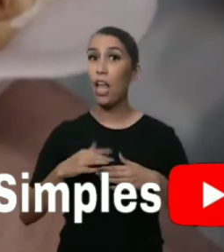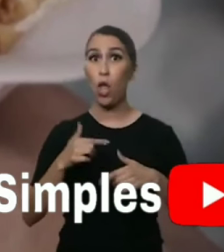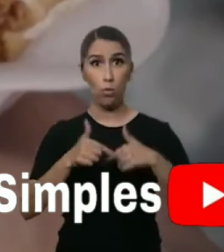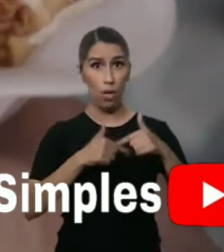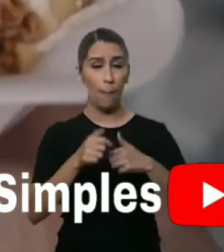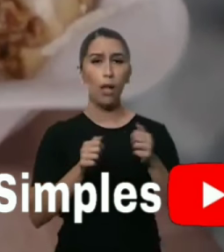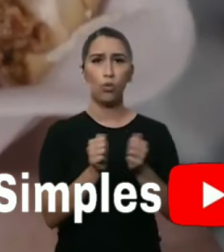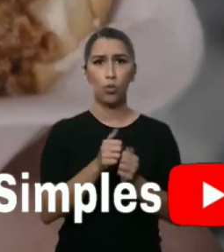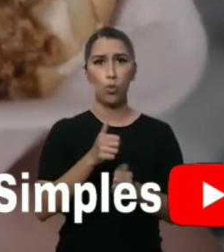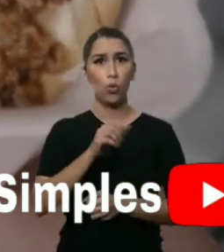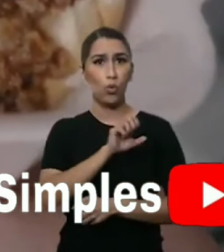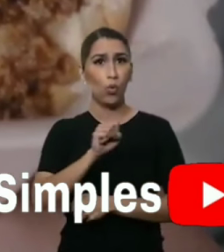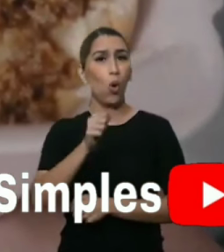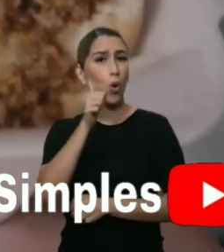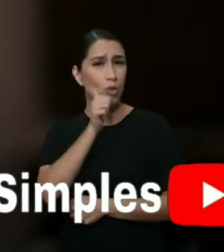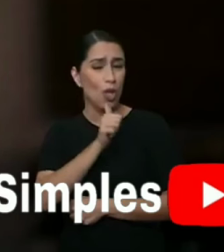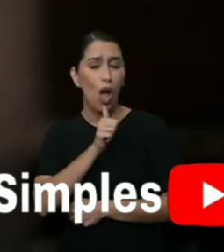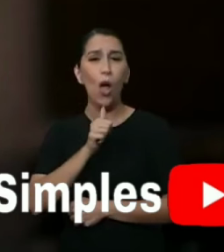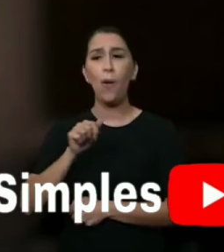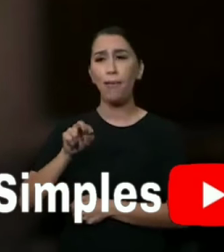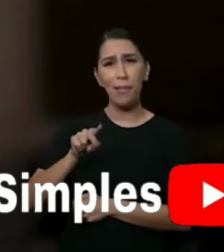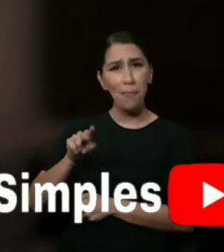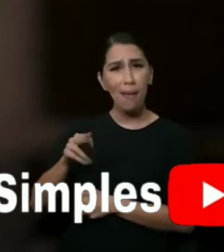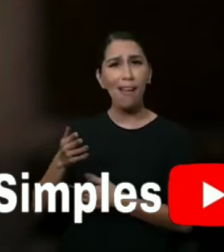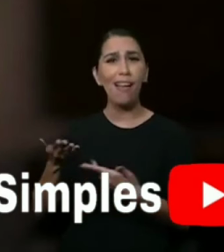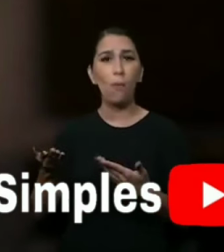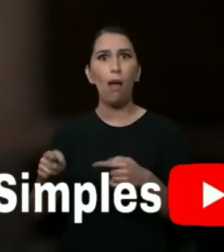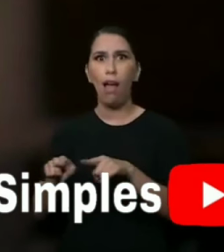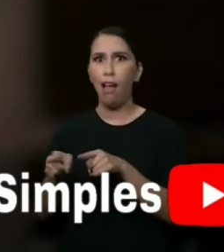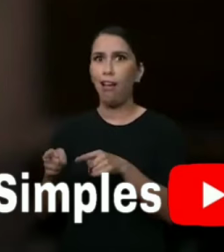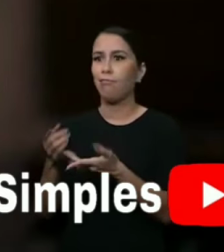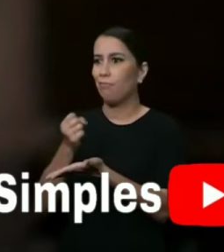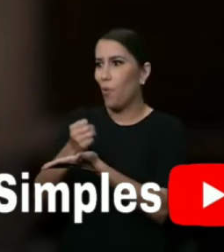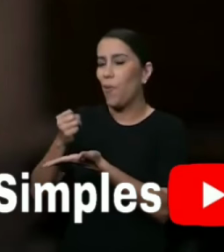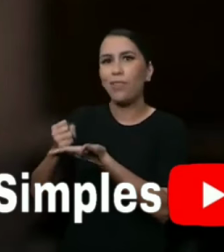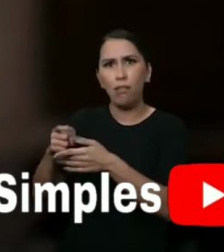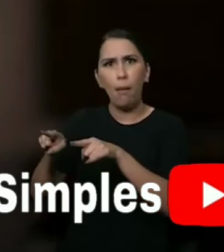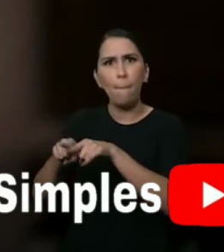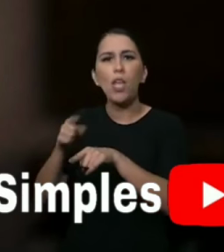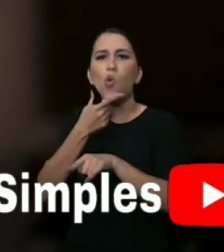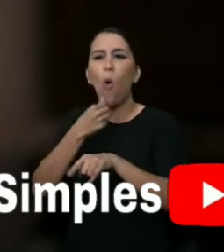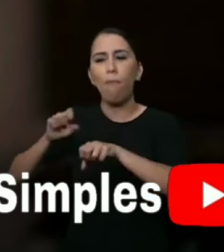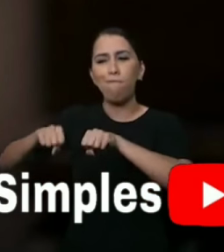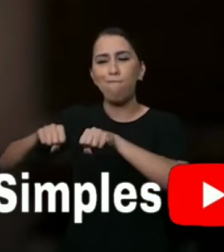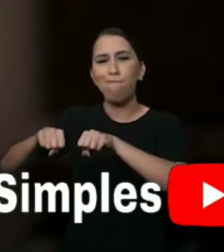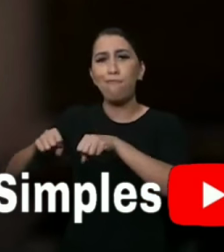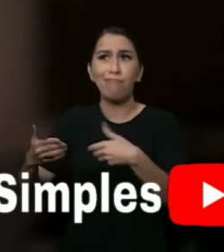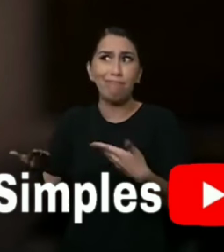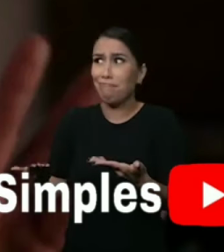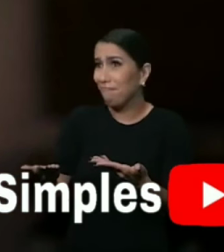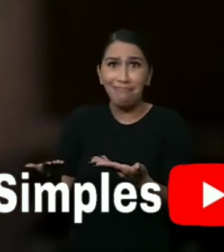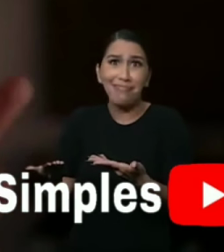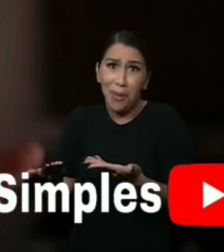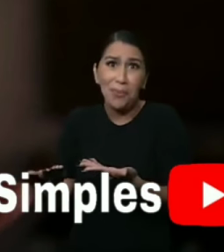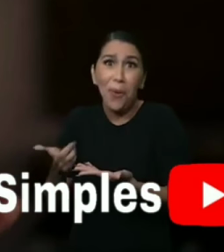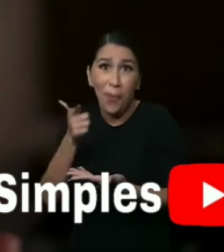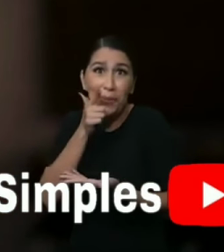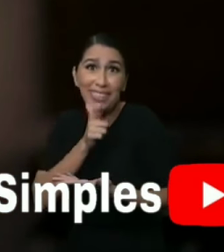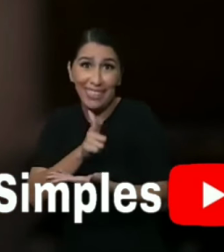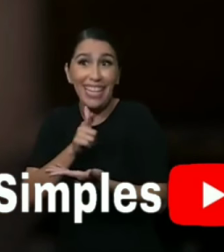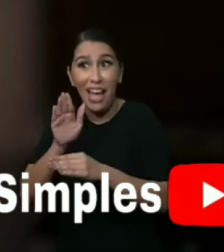minha sogra, meu irmão, agora me ajuda e também consegui chamar até um rapaz para me ajudar também para fazer as entregas. Querendo ou não, já deu até